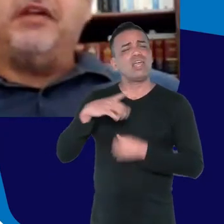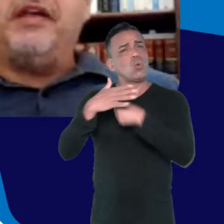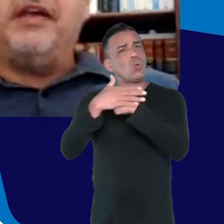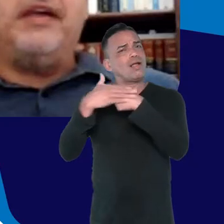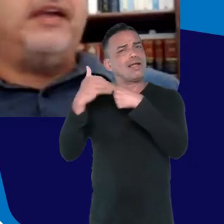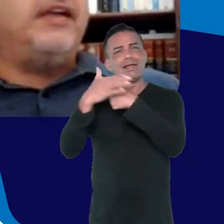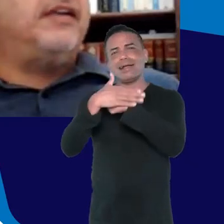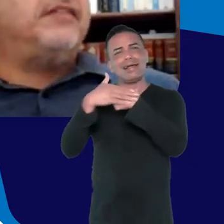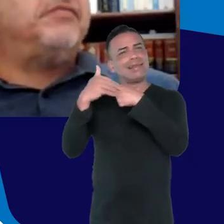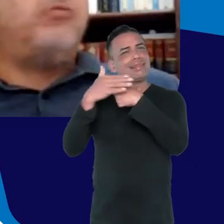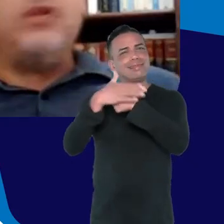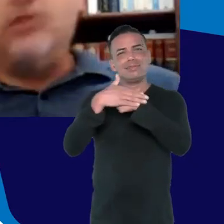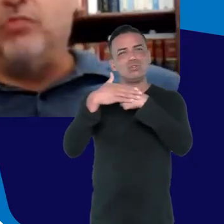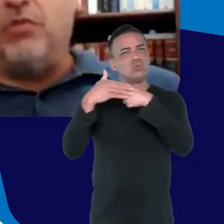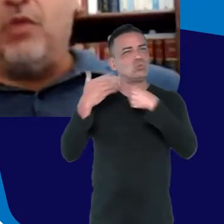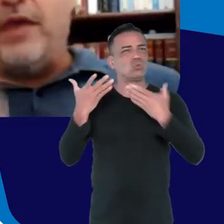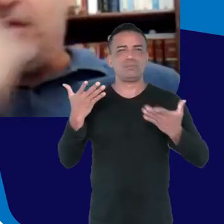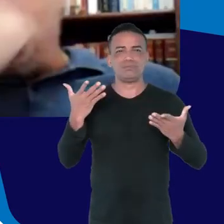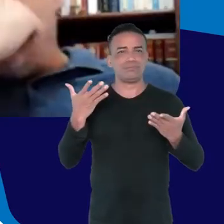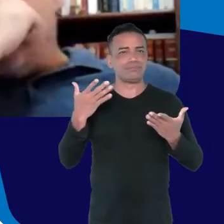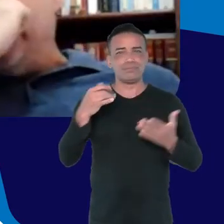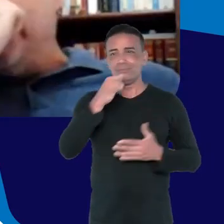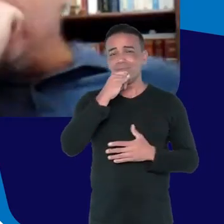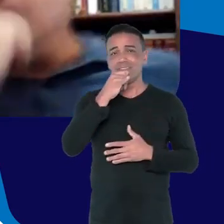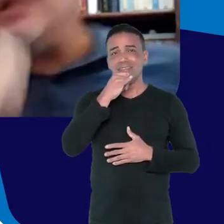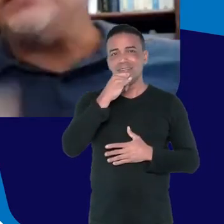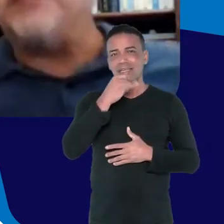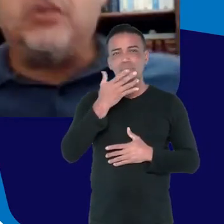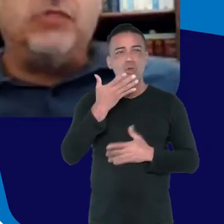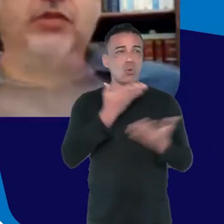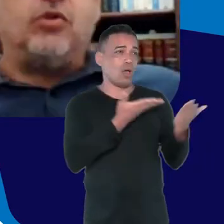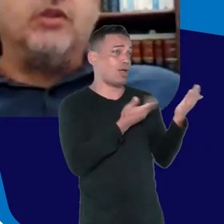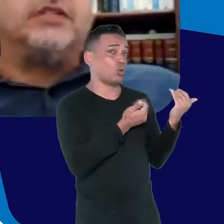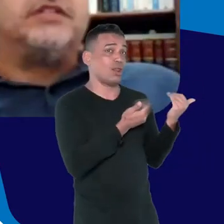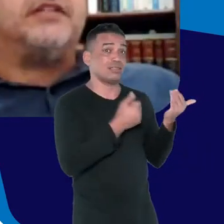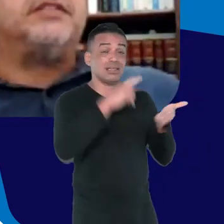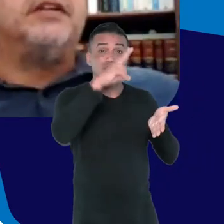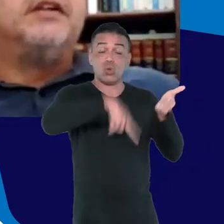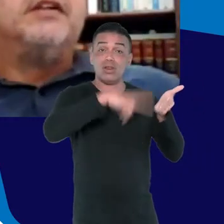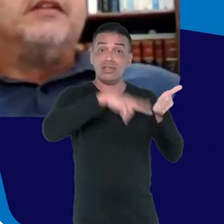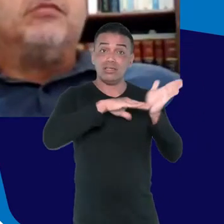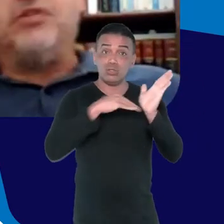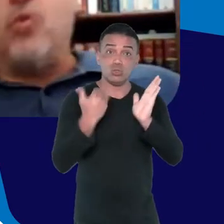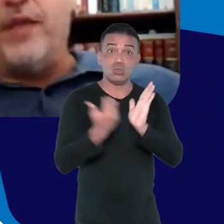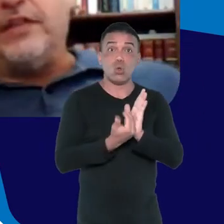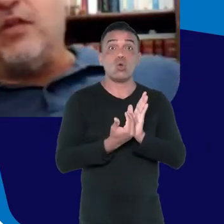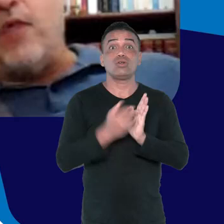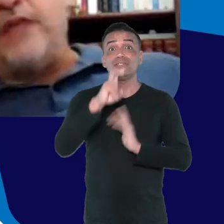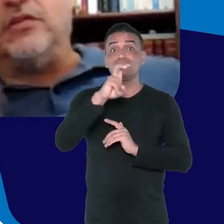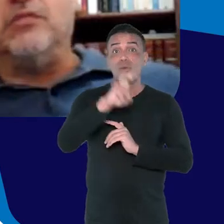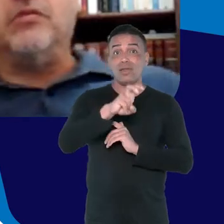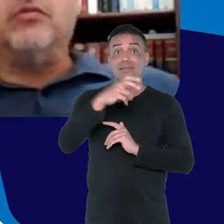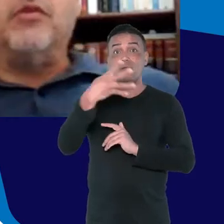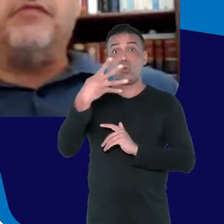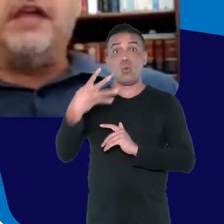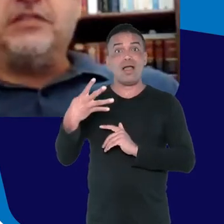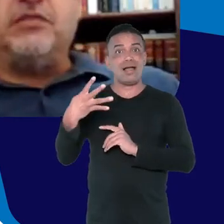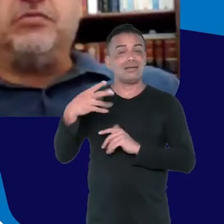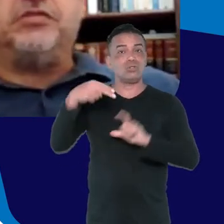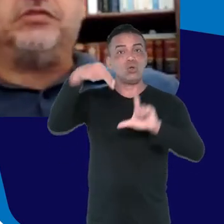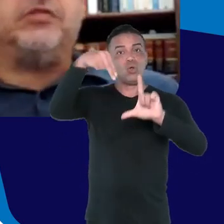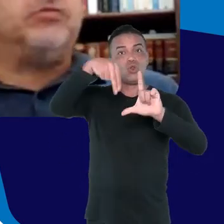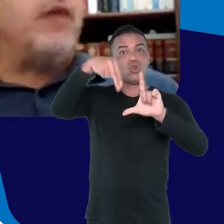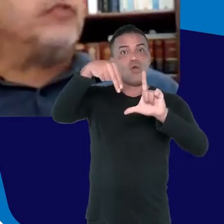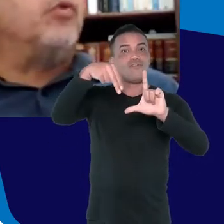assim... Quando eu era menino, adolescente, eu li todas as 54 novelas